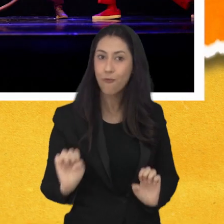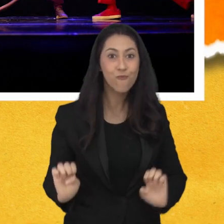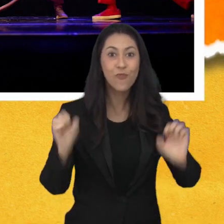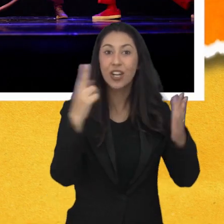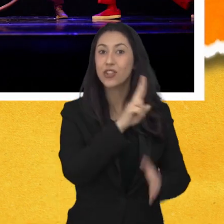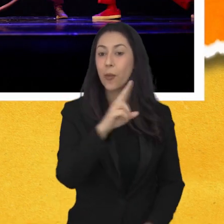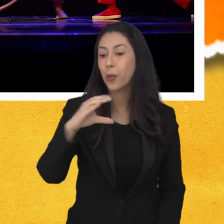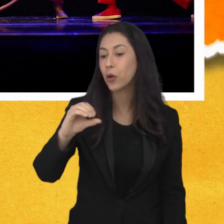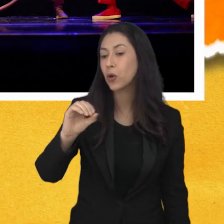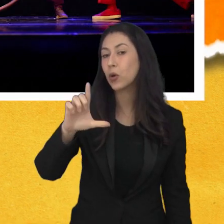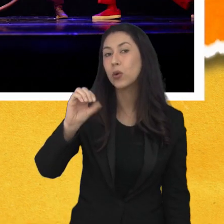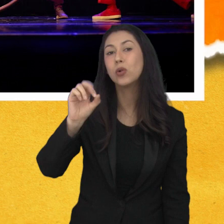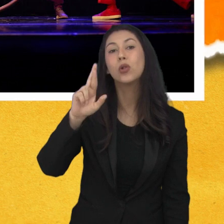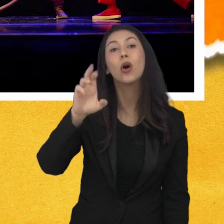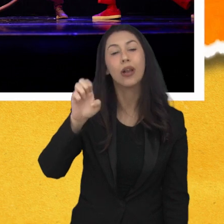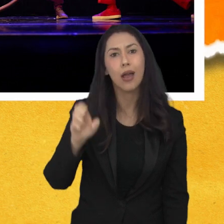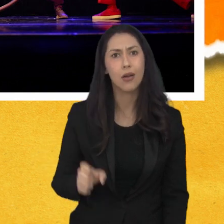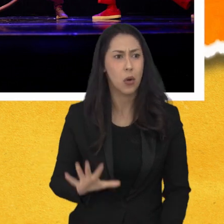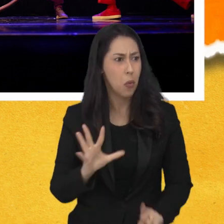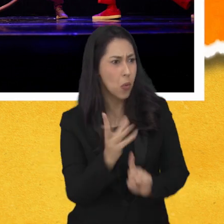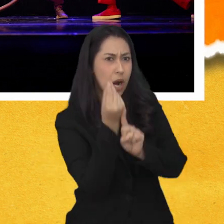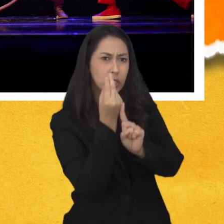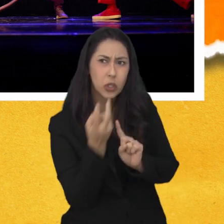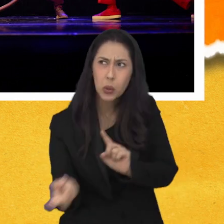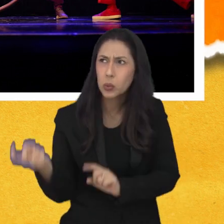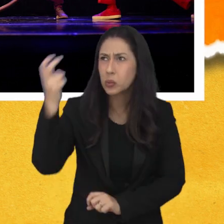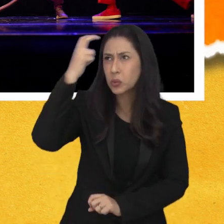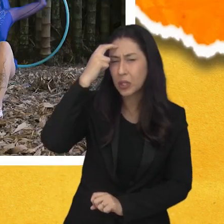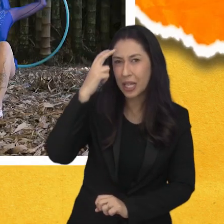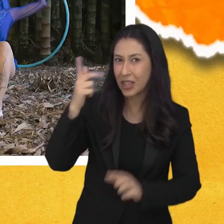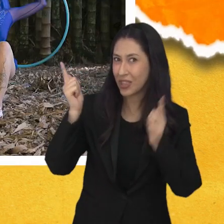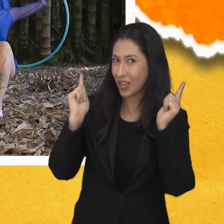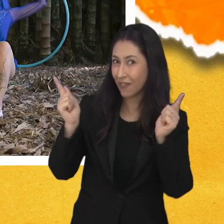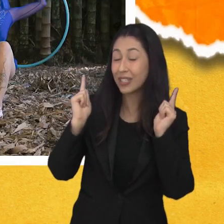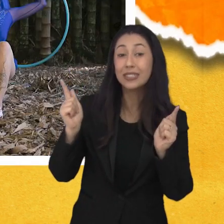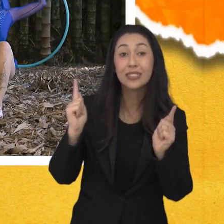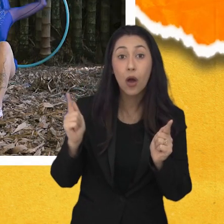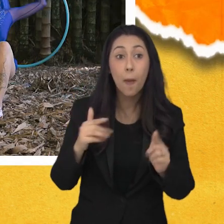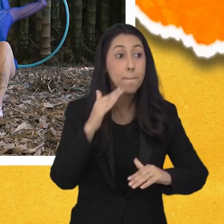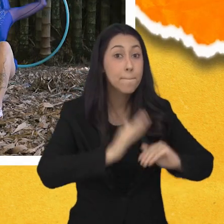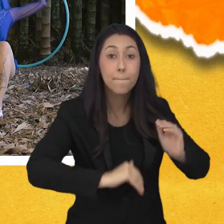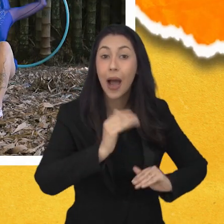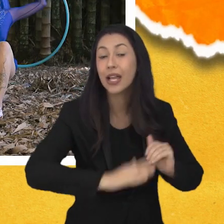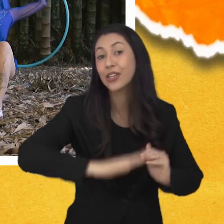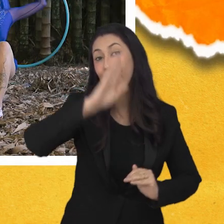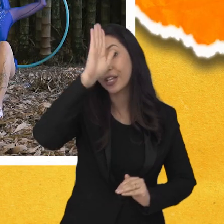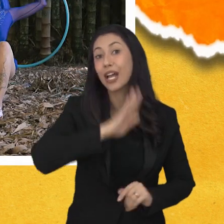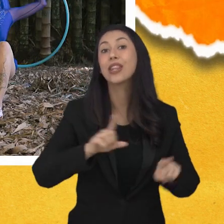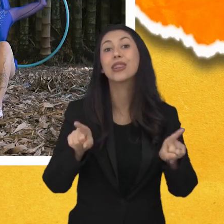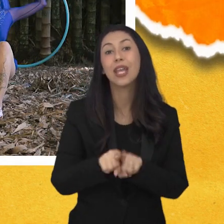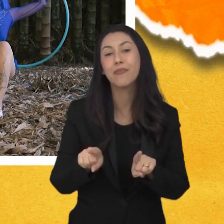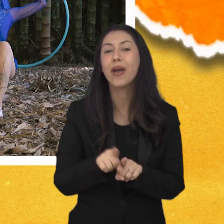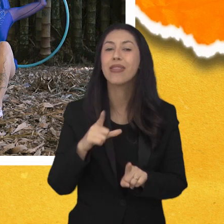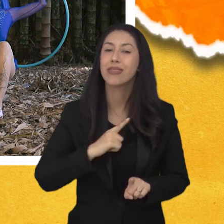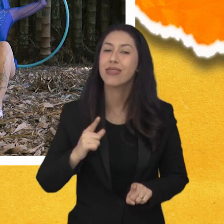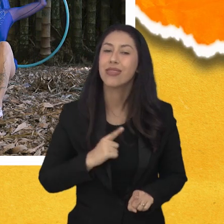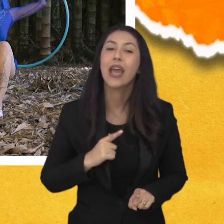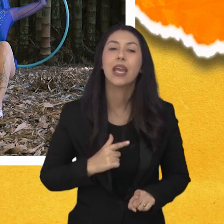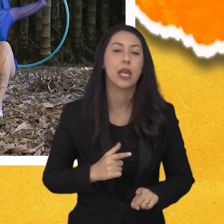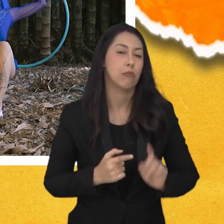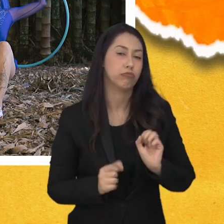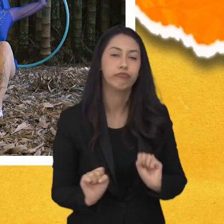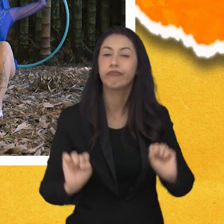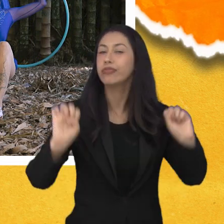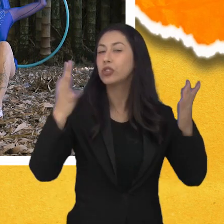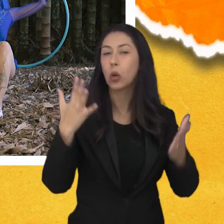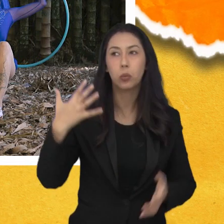Colorê, repleto de arte, cultura e diversão. As atividades são gratuitas e na programação também tem espetáculos com